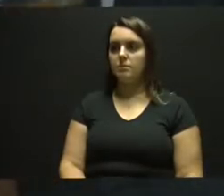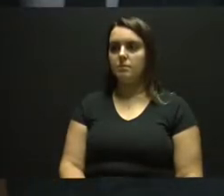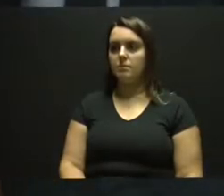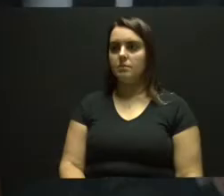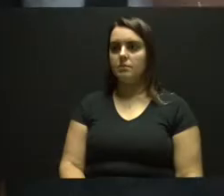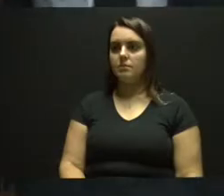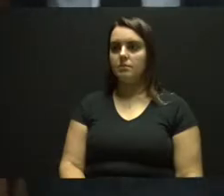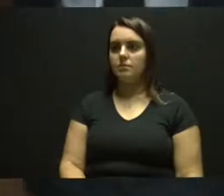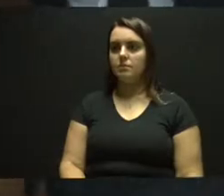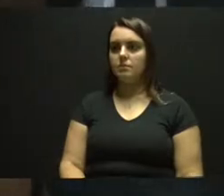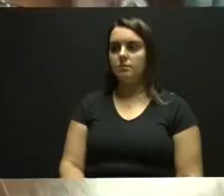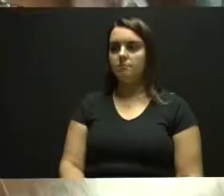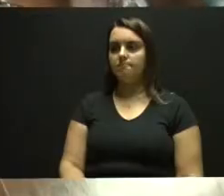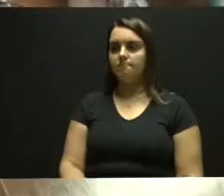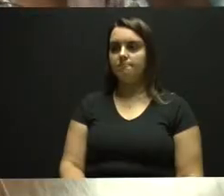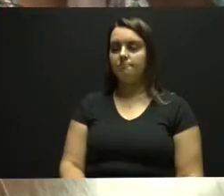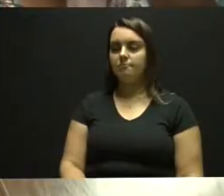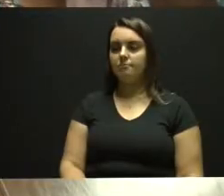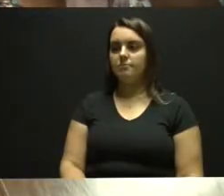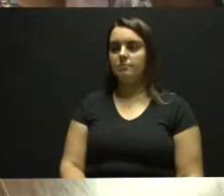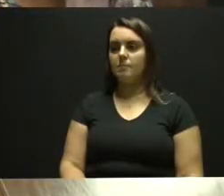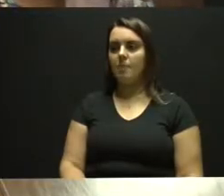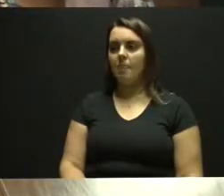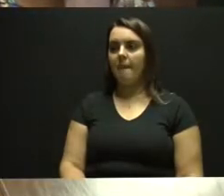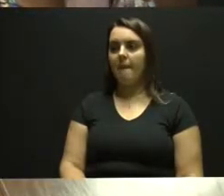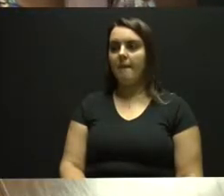concedo a palavra homenageado